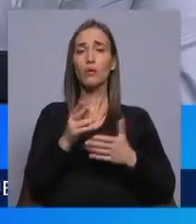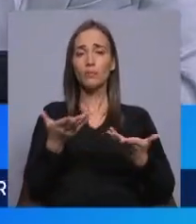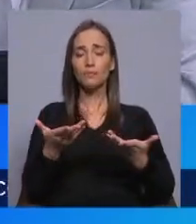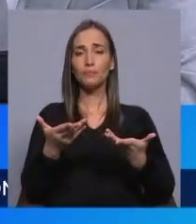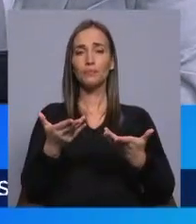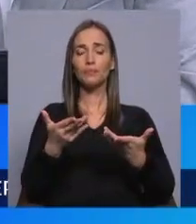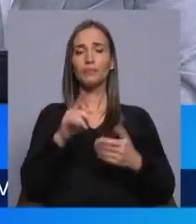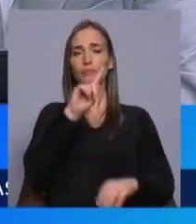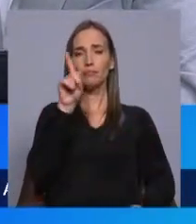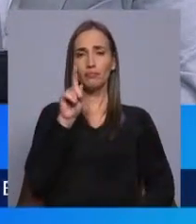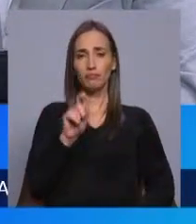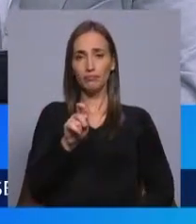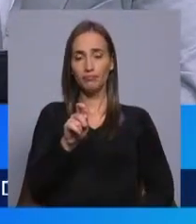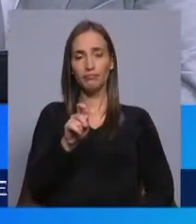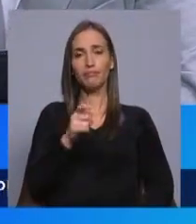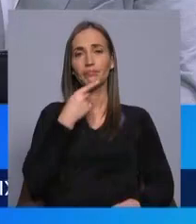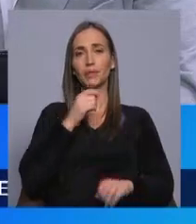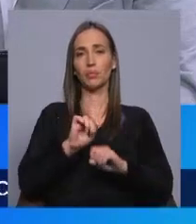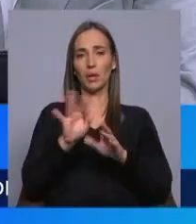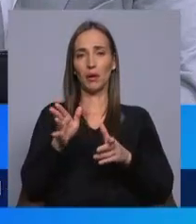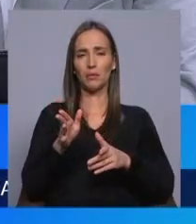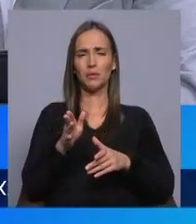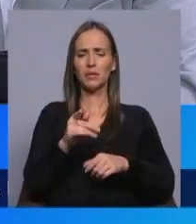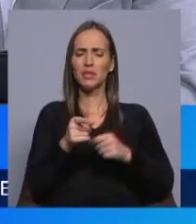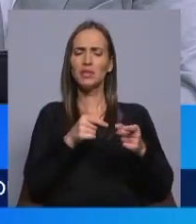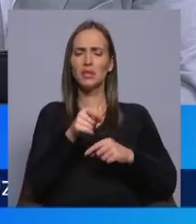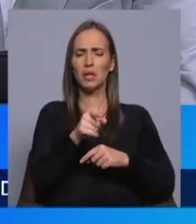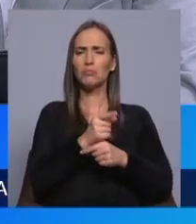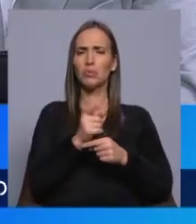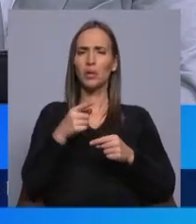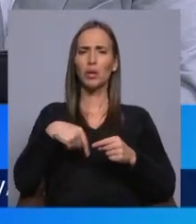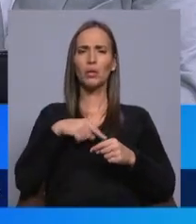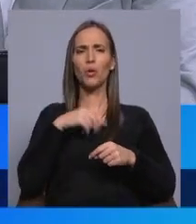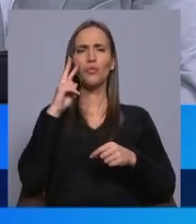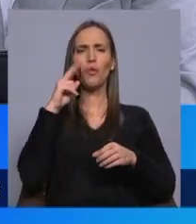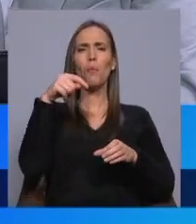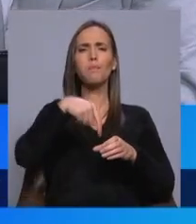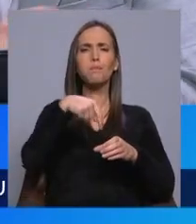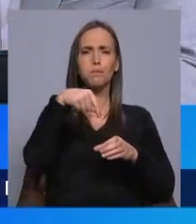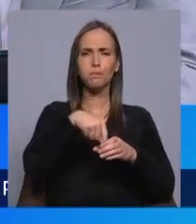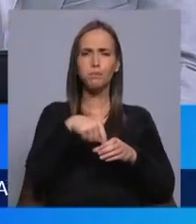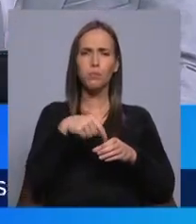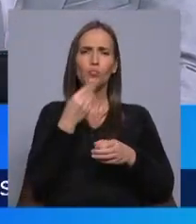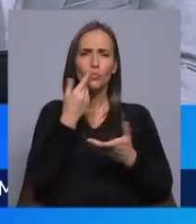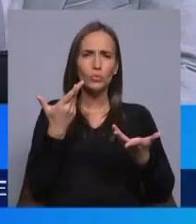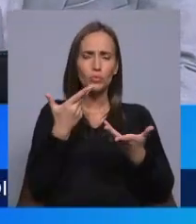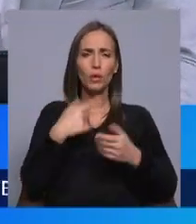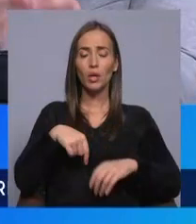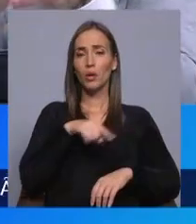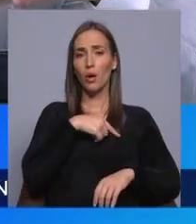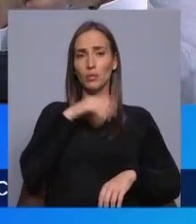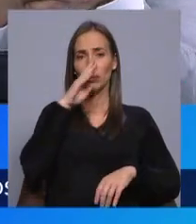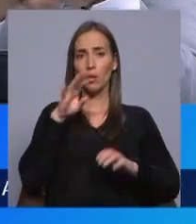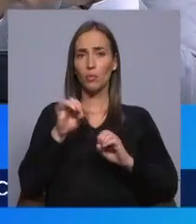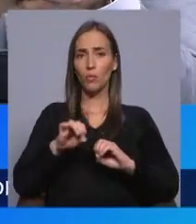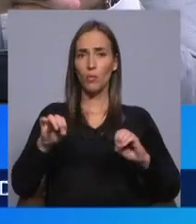questão que se coloca é óbvia. O que é que terá acontecido a esta estrela para nós vermos o seu núcleo, para vermos algo que não estamos propriamente habituados